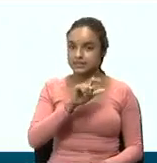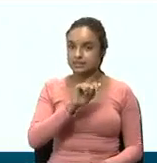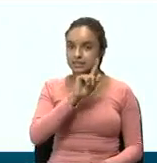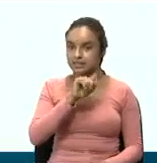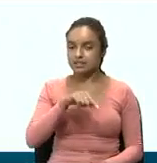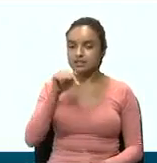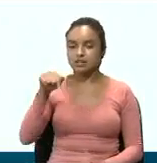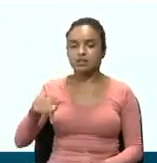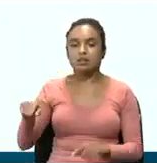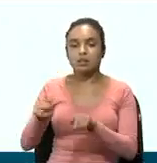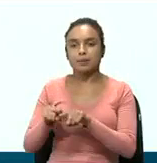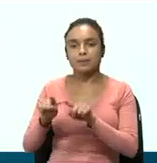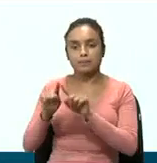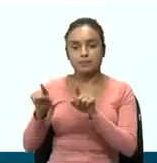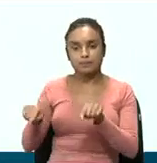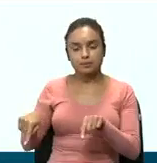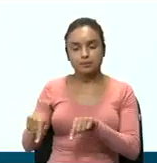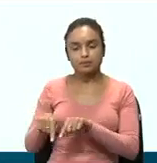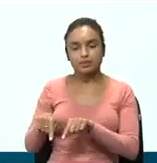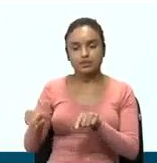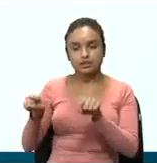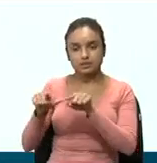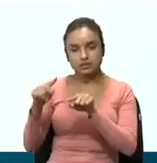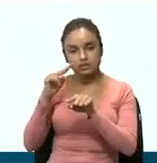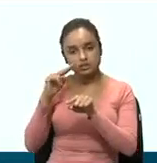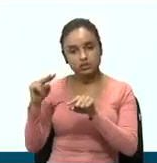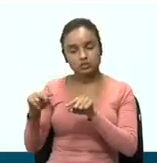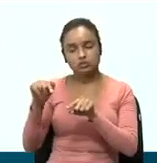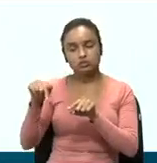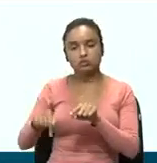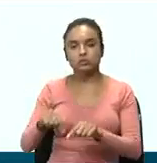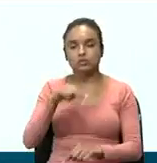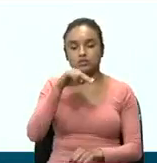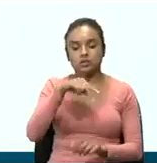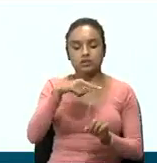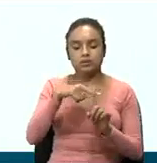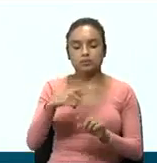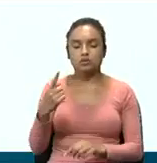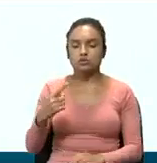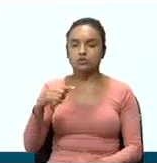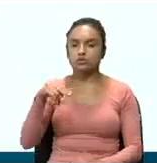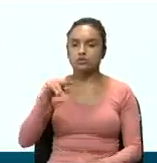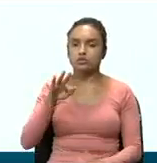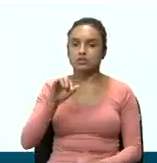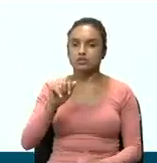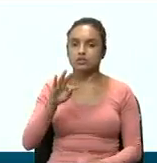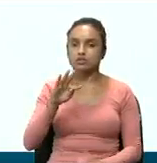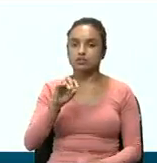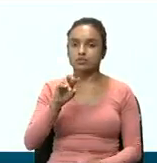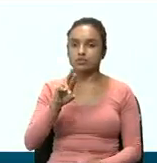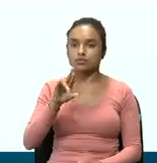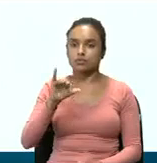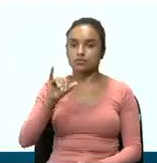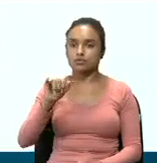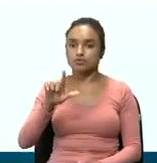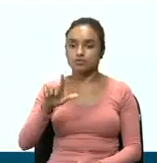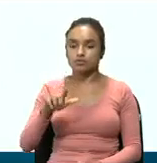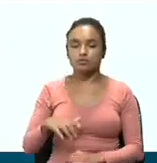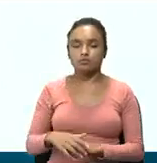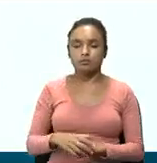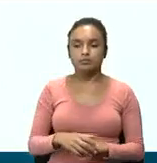de deixar marcado para que você veja. Então, por isso que eu já vou escrever n mais 1 fatorial como sendo n mais 1